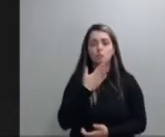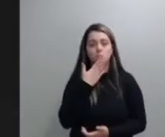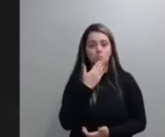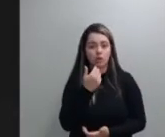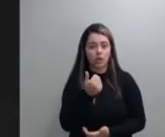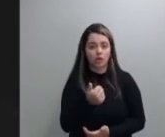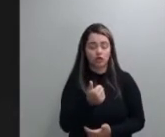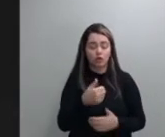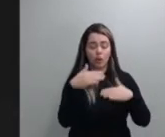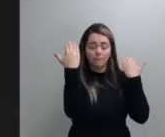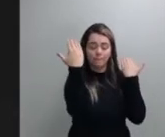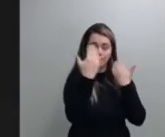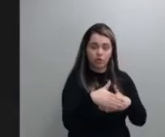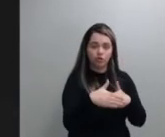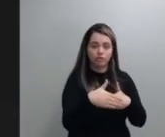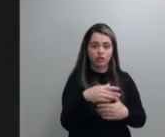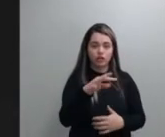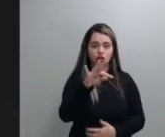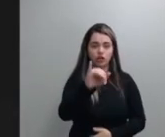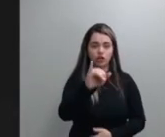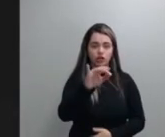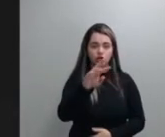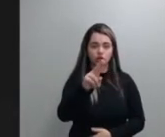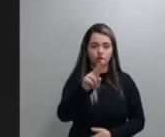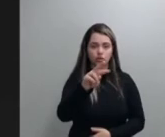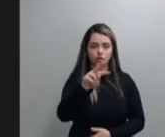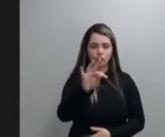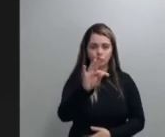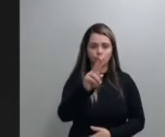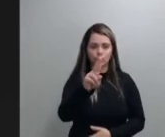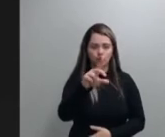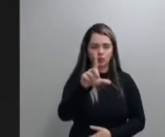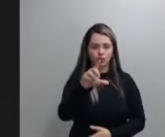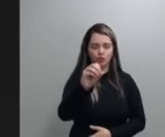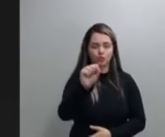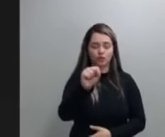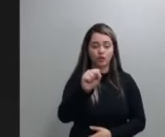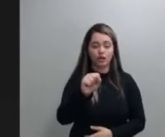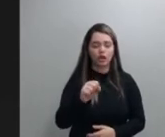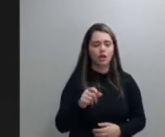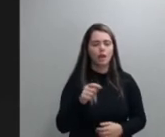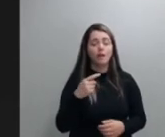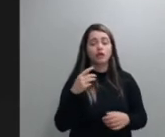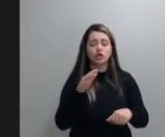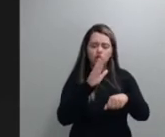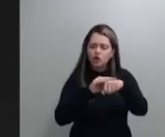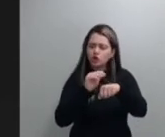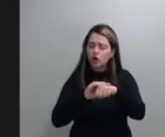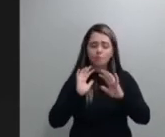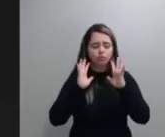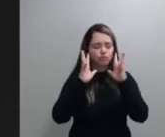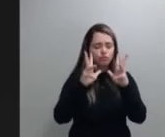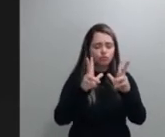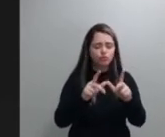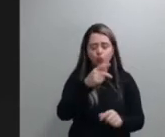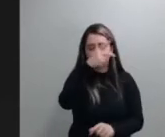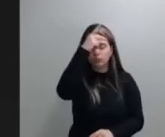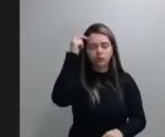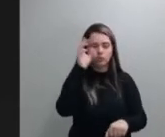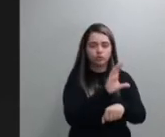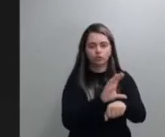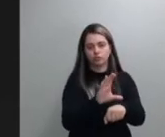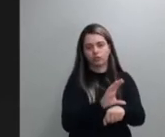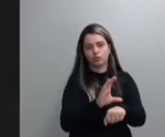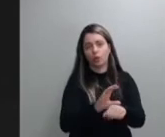títulos e convoca os candidatos, todos eles, para a apresentação desses títulos. Depois nós vamos a dezembro de